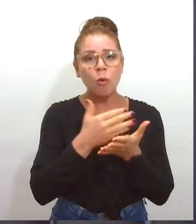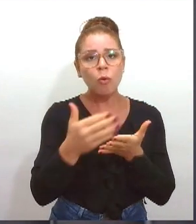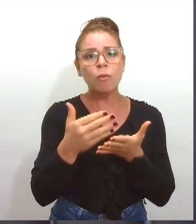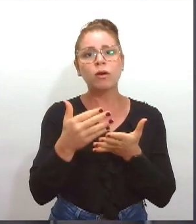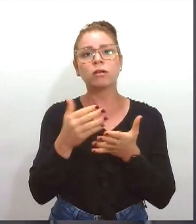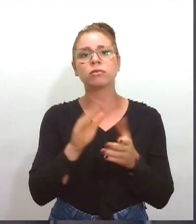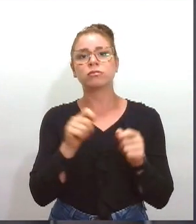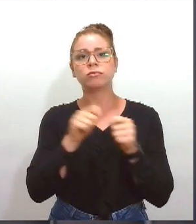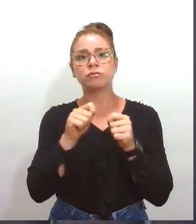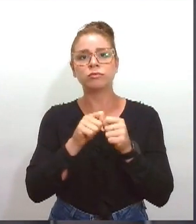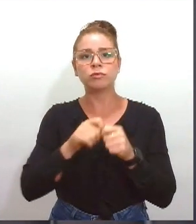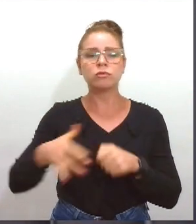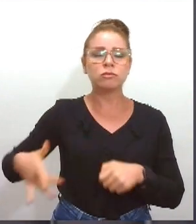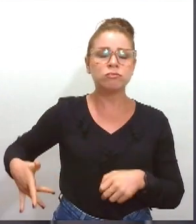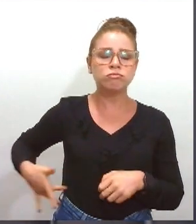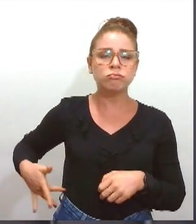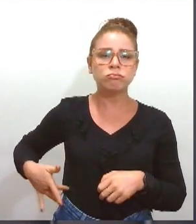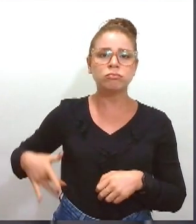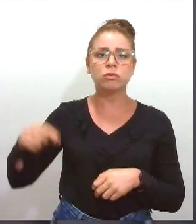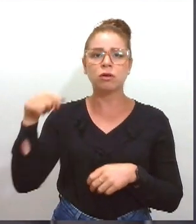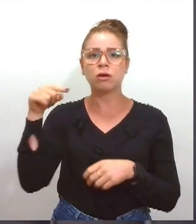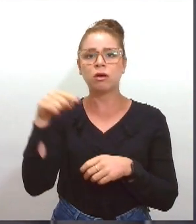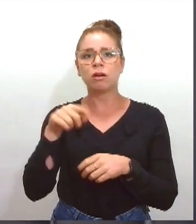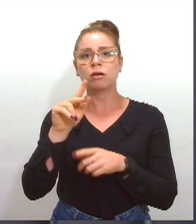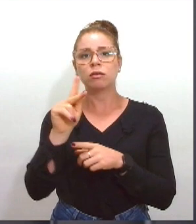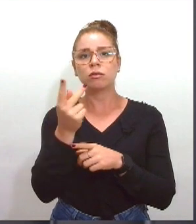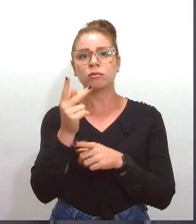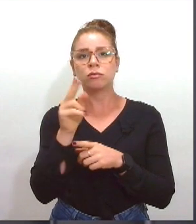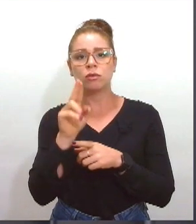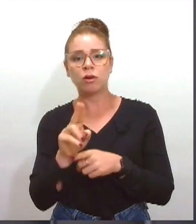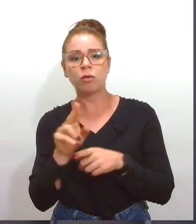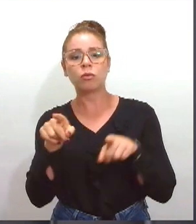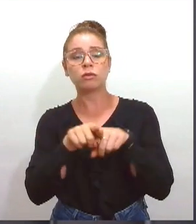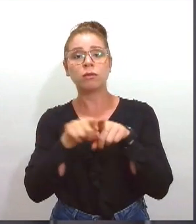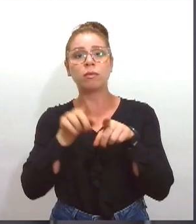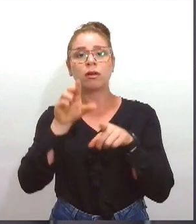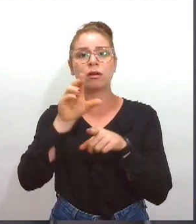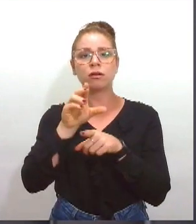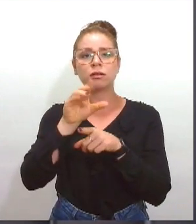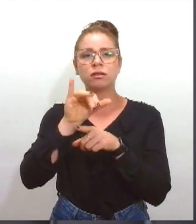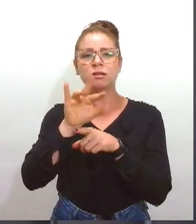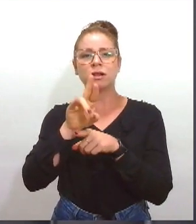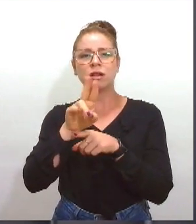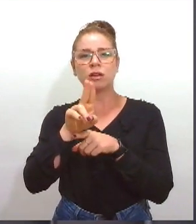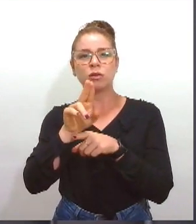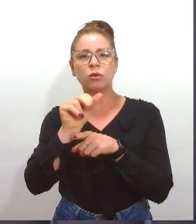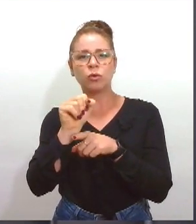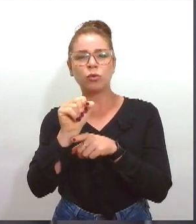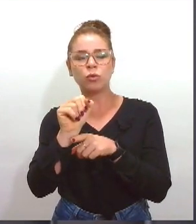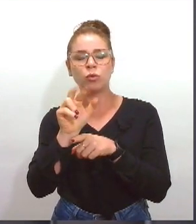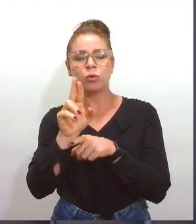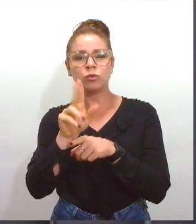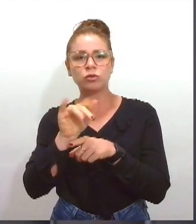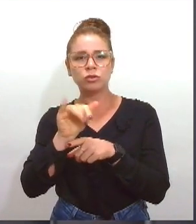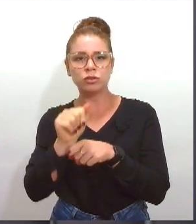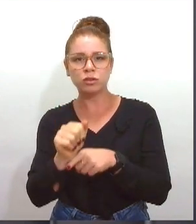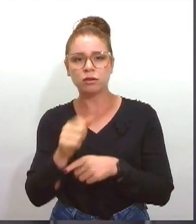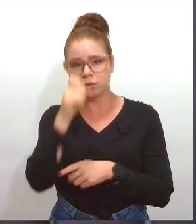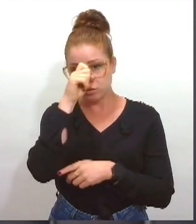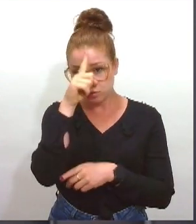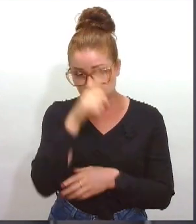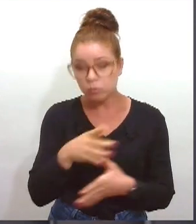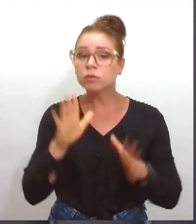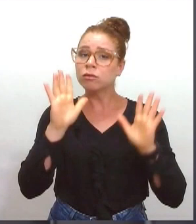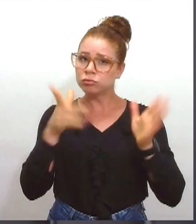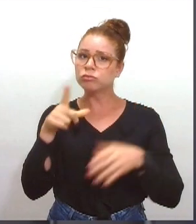transplante renal no Hospital Cirurgia? Isso, o Hospital Cirurgia ele é autorizado pelo Ministério da Saúde